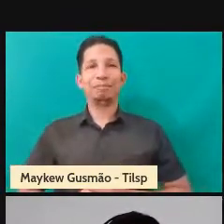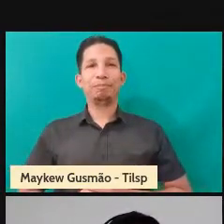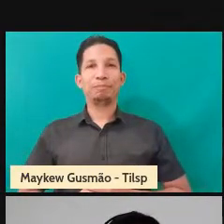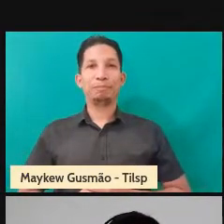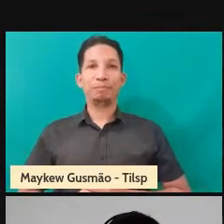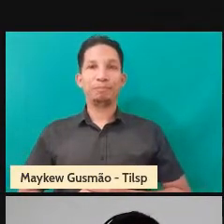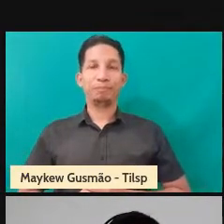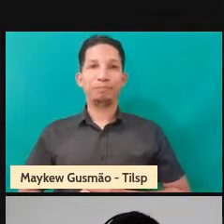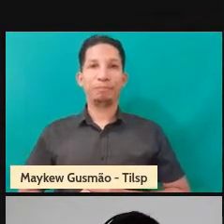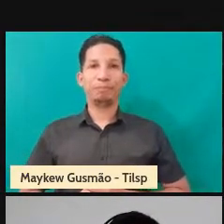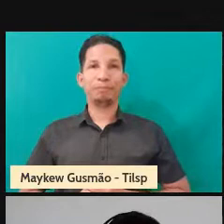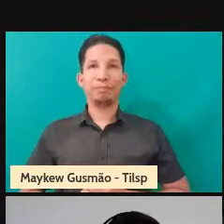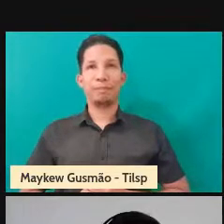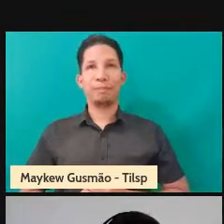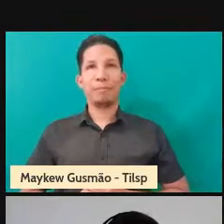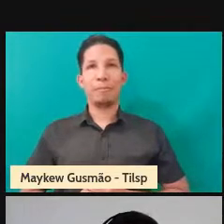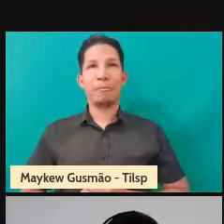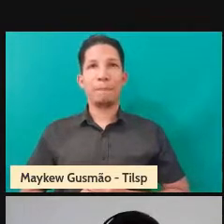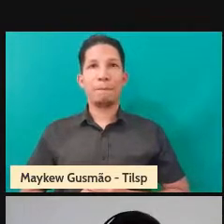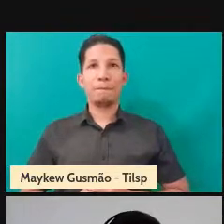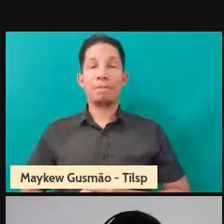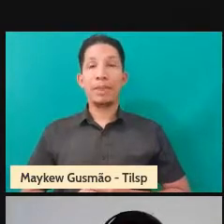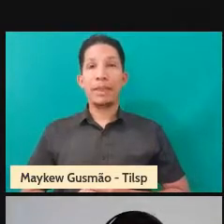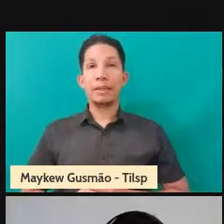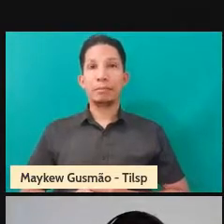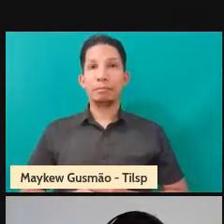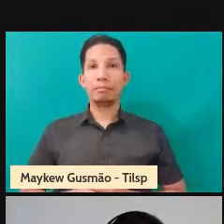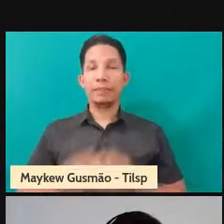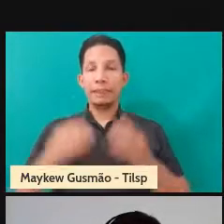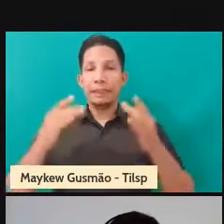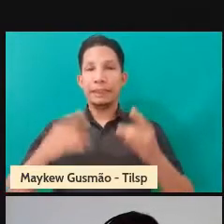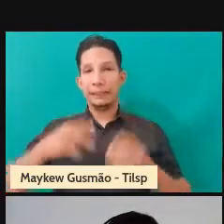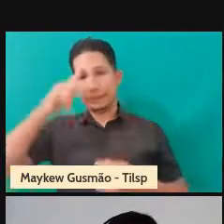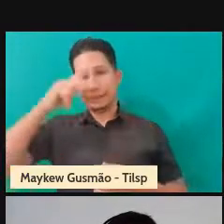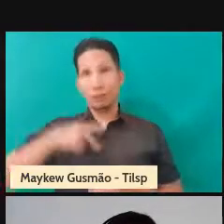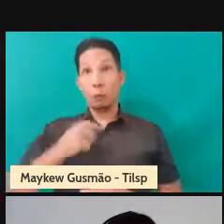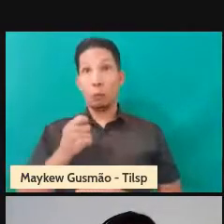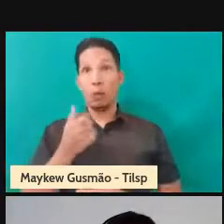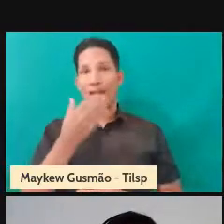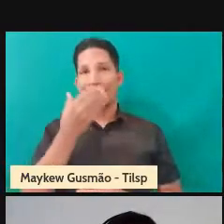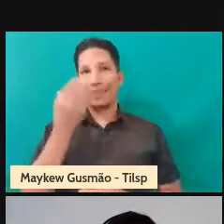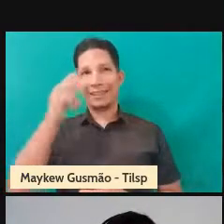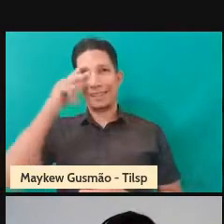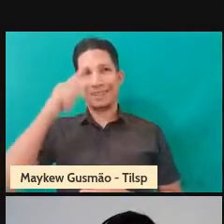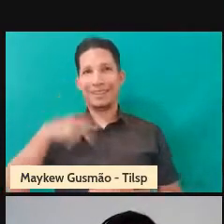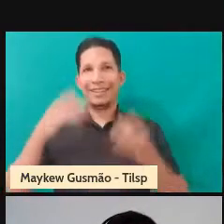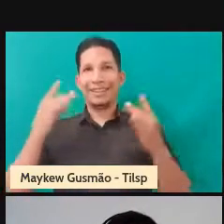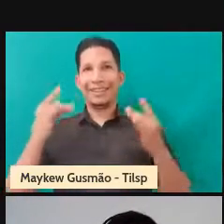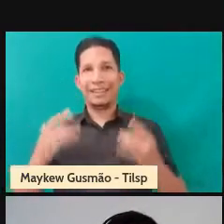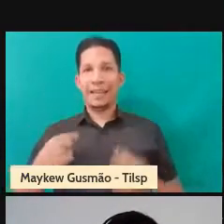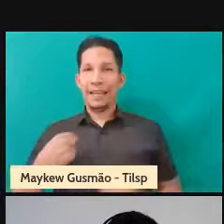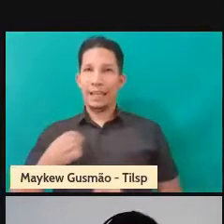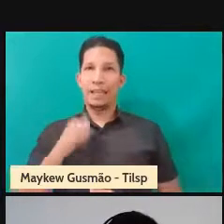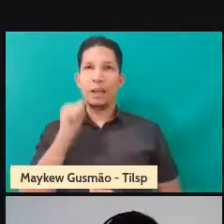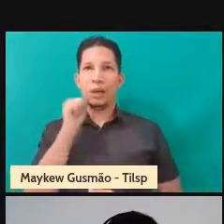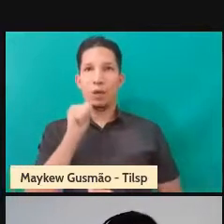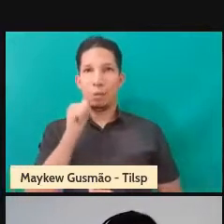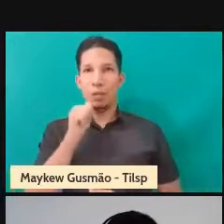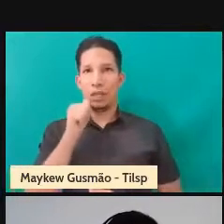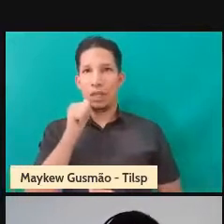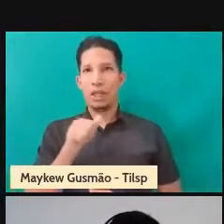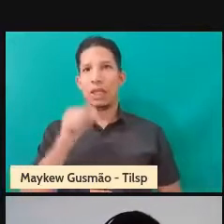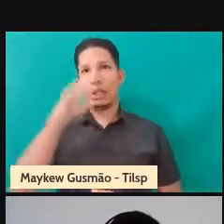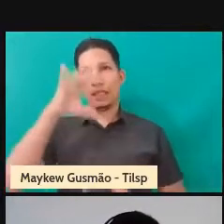Eu vou fazer a minha autodescrição, quase que eu esqueço. Eu sou uma mulher cis, branca, de